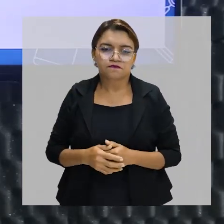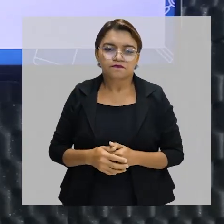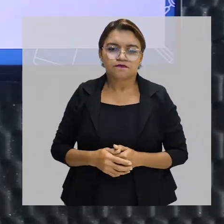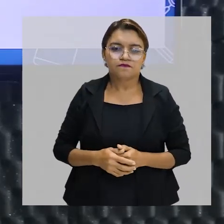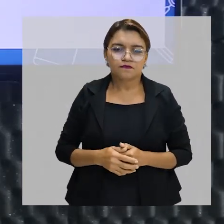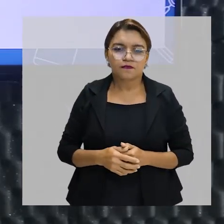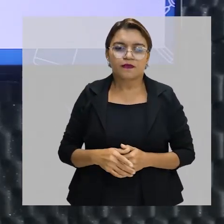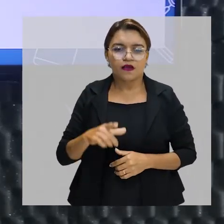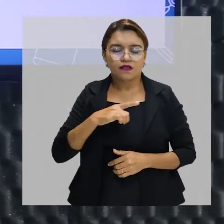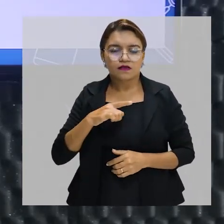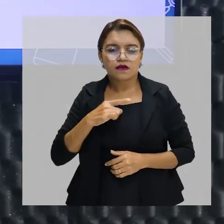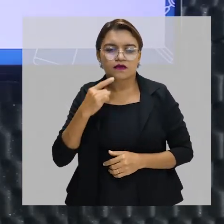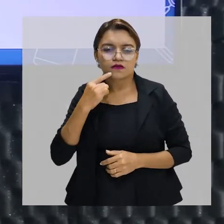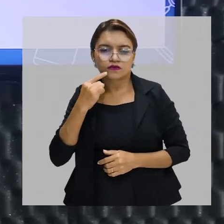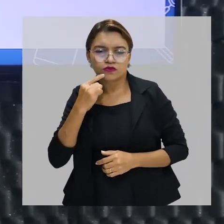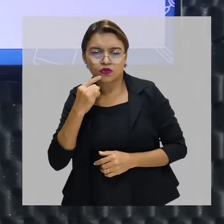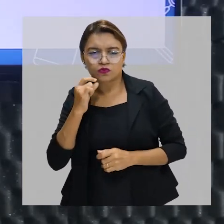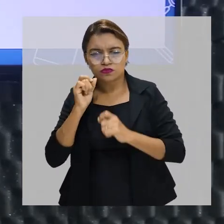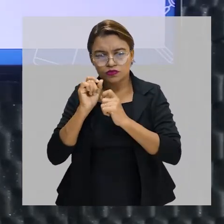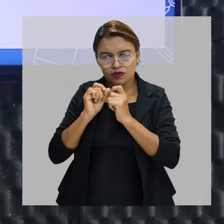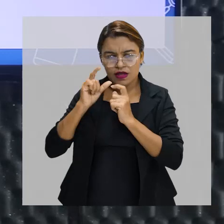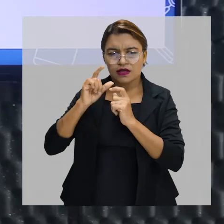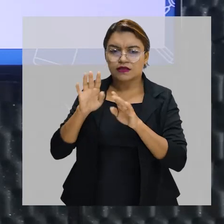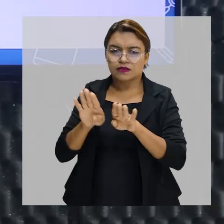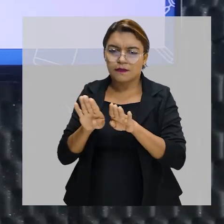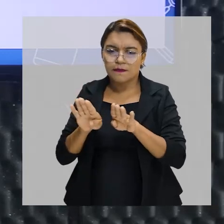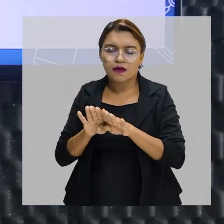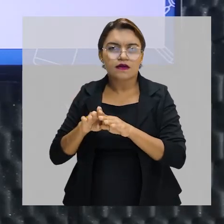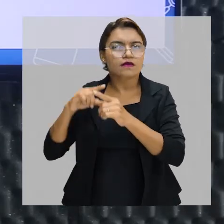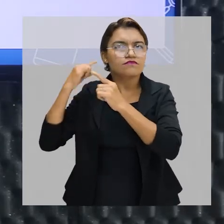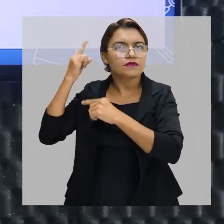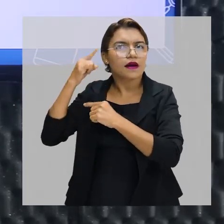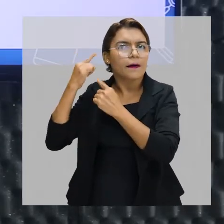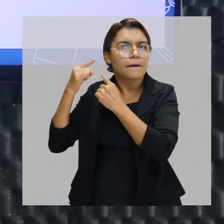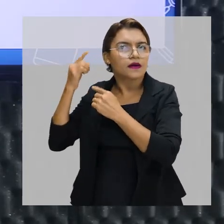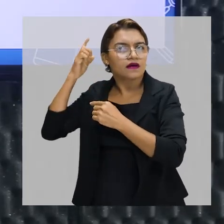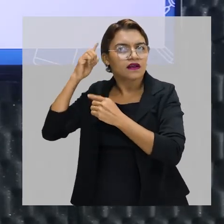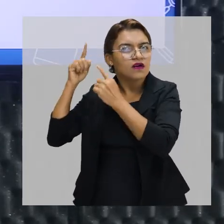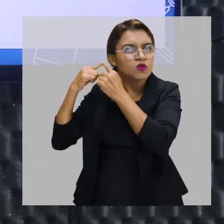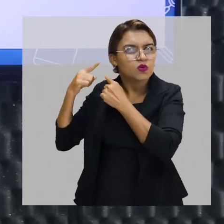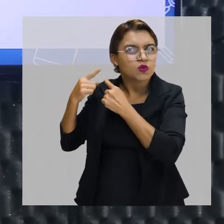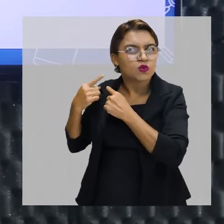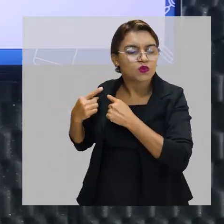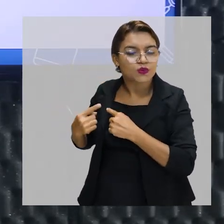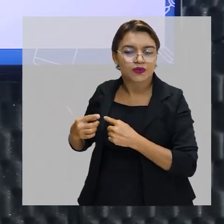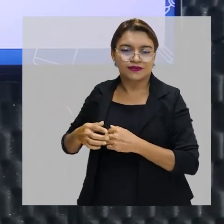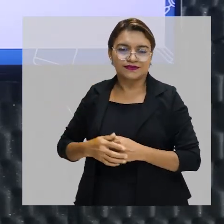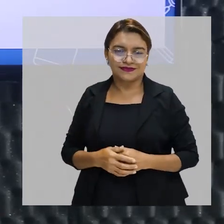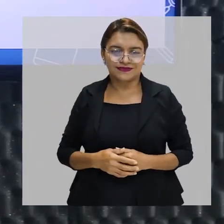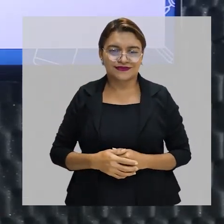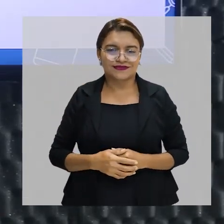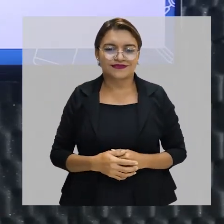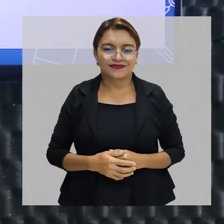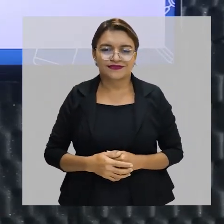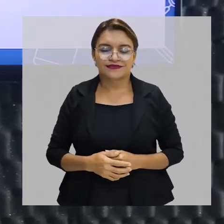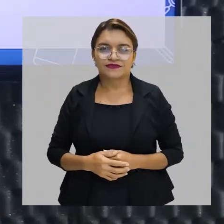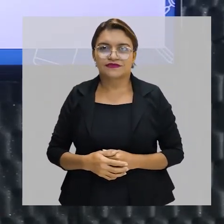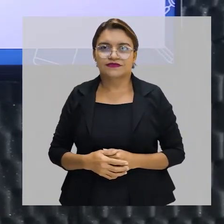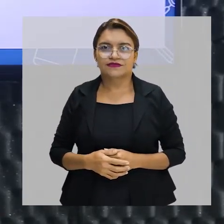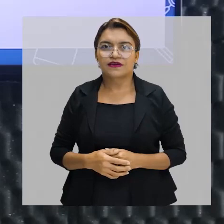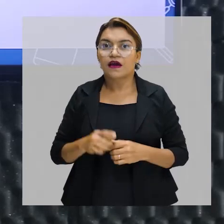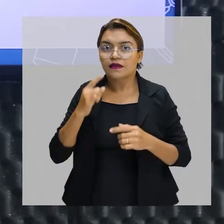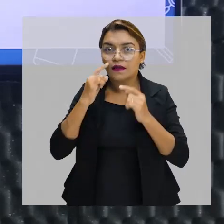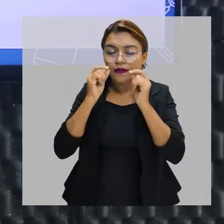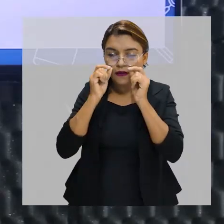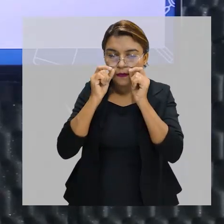largos, cabelos ondulados, que muita gente chama de pichain. Abas largas no meu nariz. Nariz mais